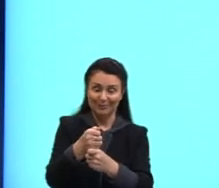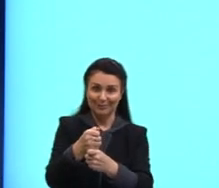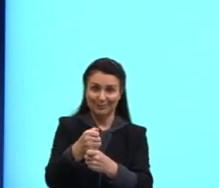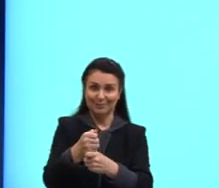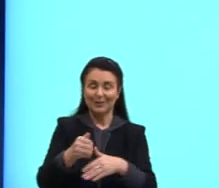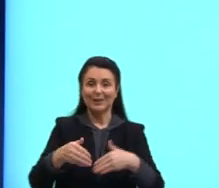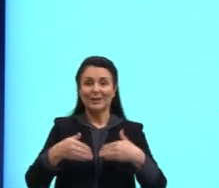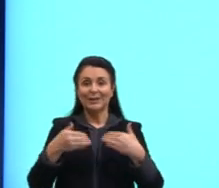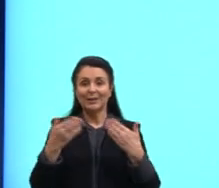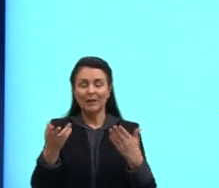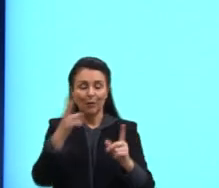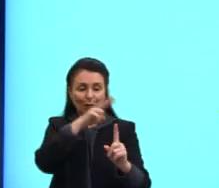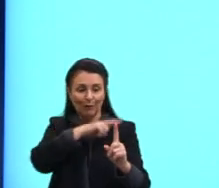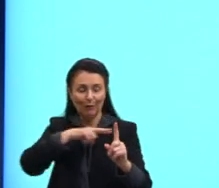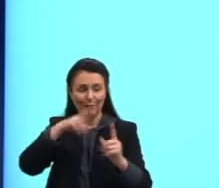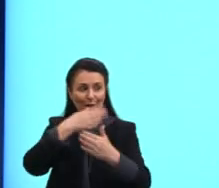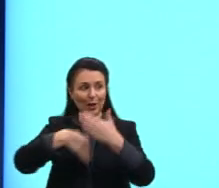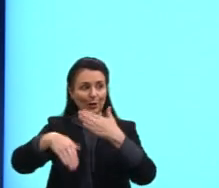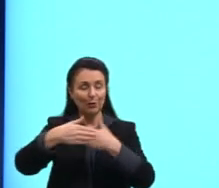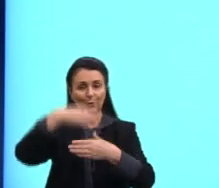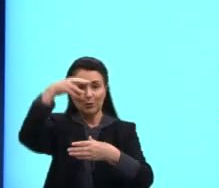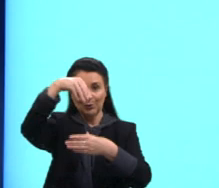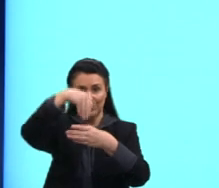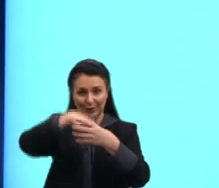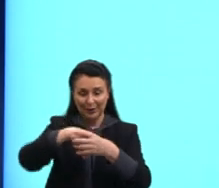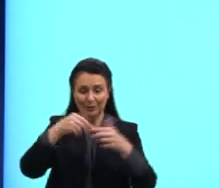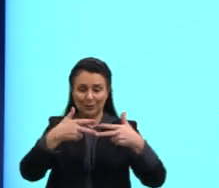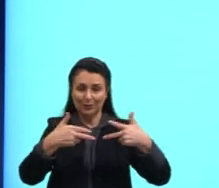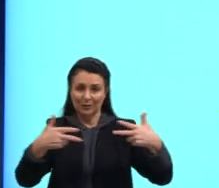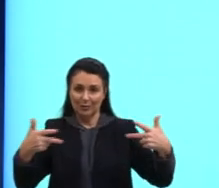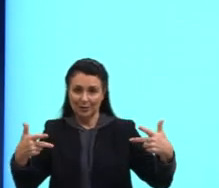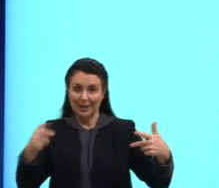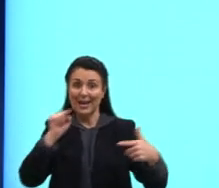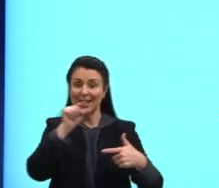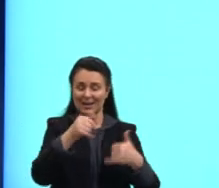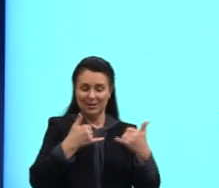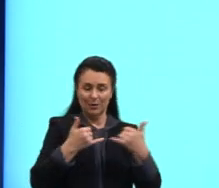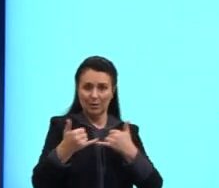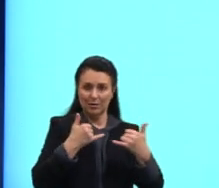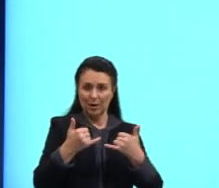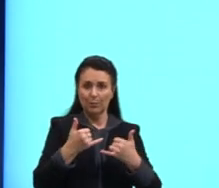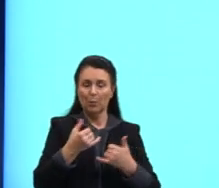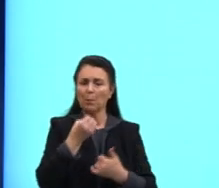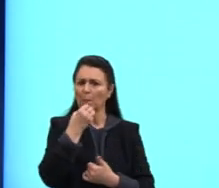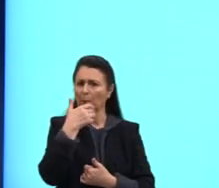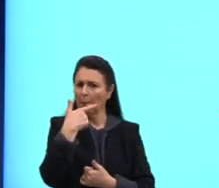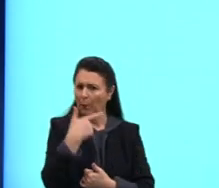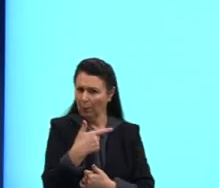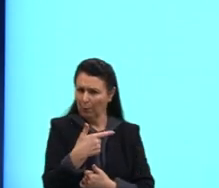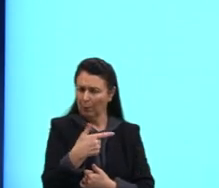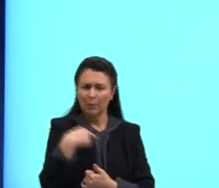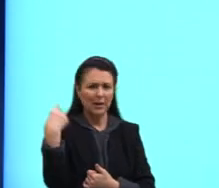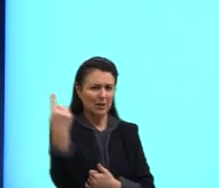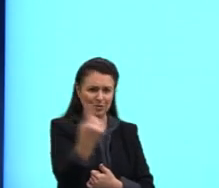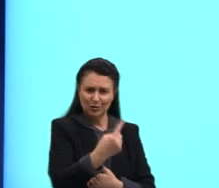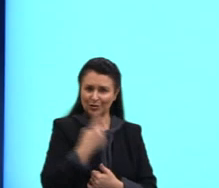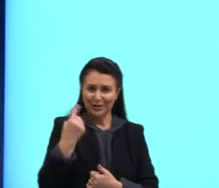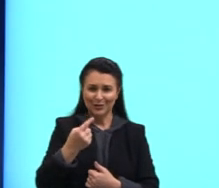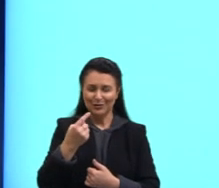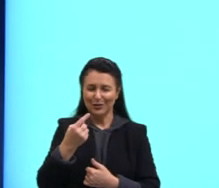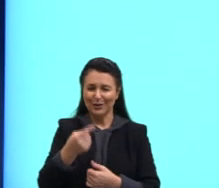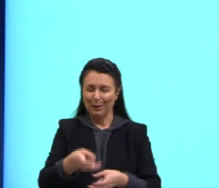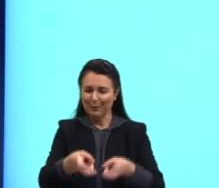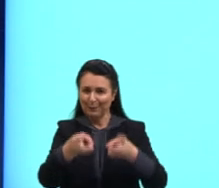a gente enxerga todos esses elementos Esse é um exemplo muito bom para gente ir conseguir